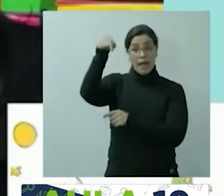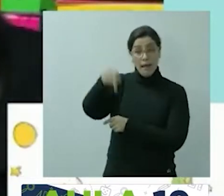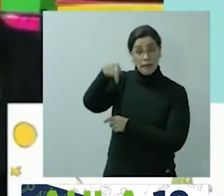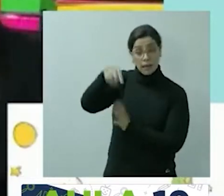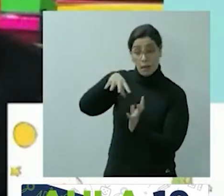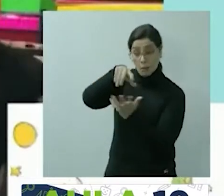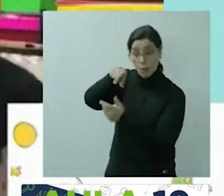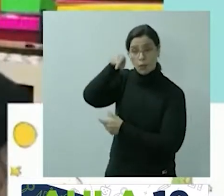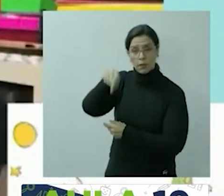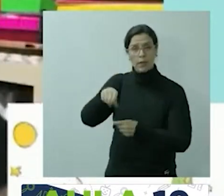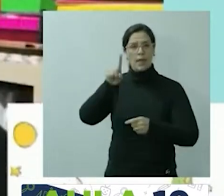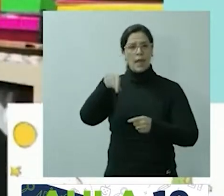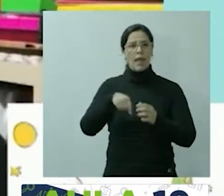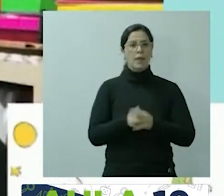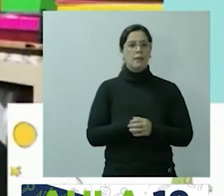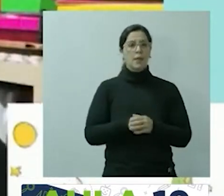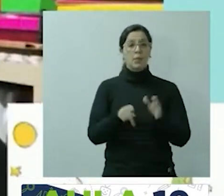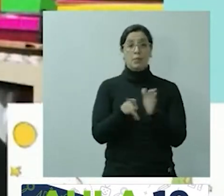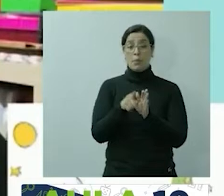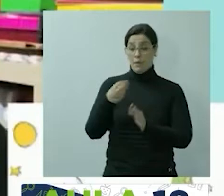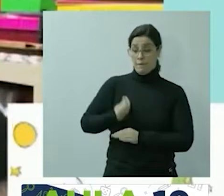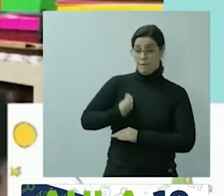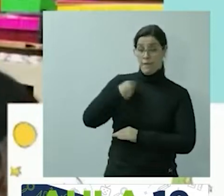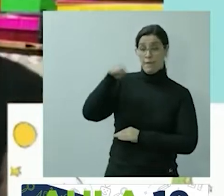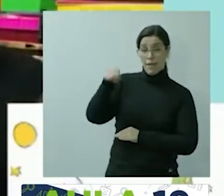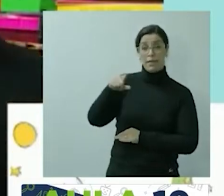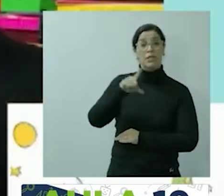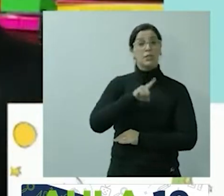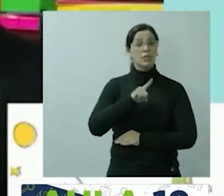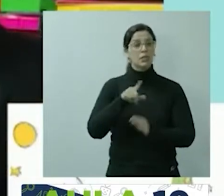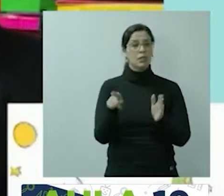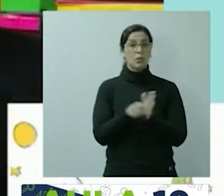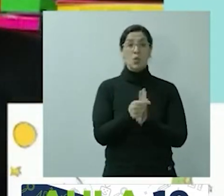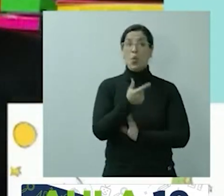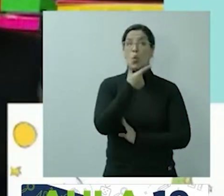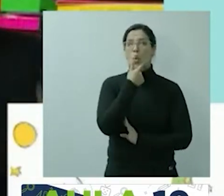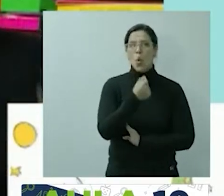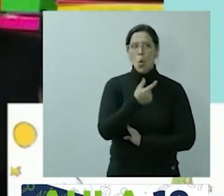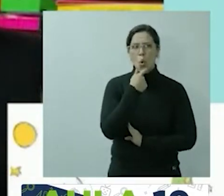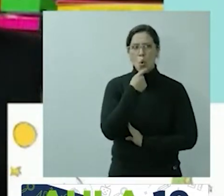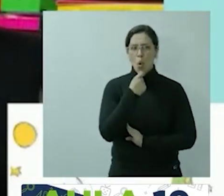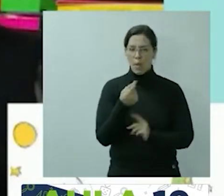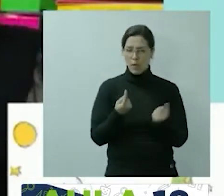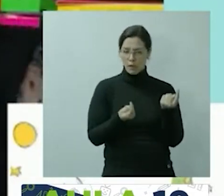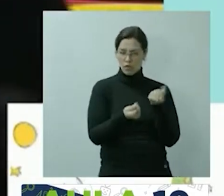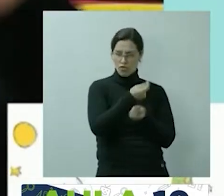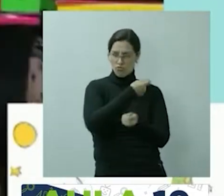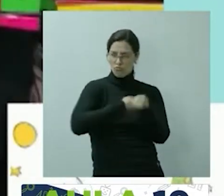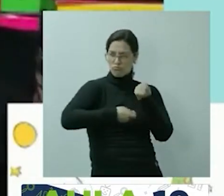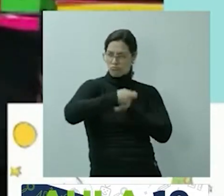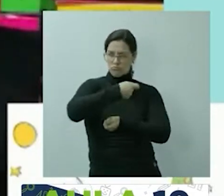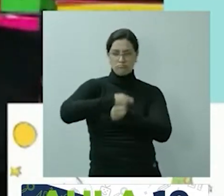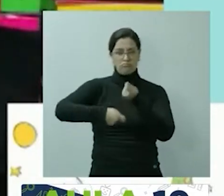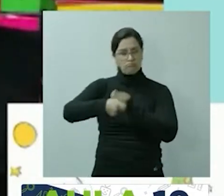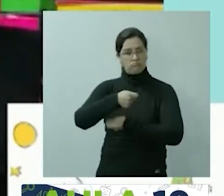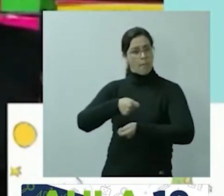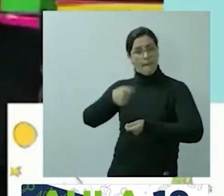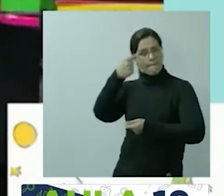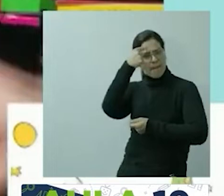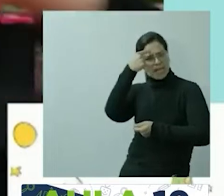quarto planeta era habitado por um homem de negócios. Um homem que achava